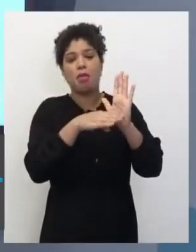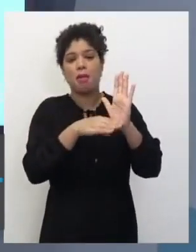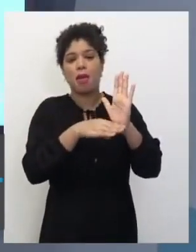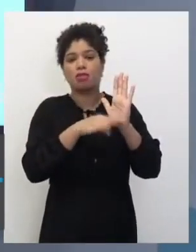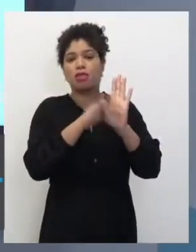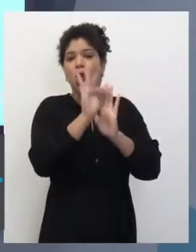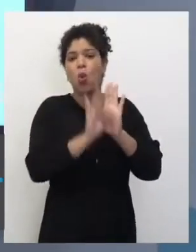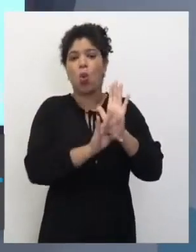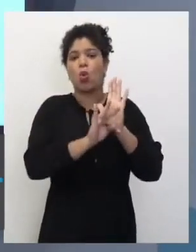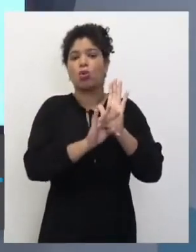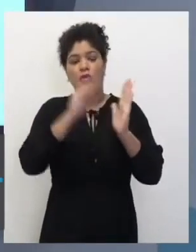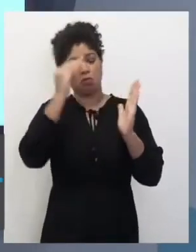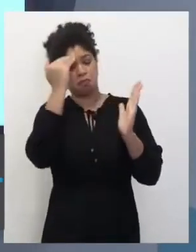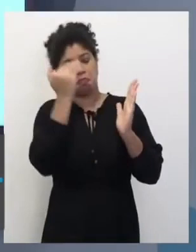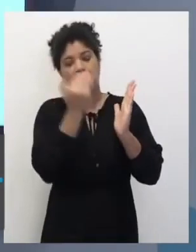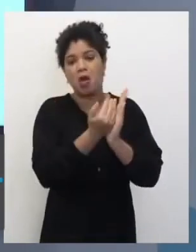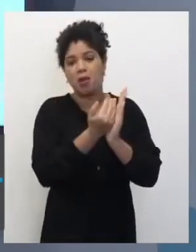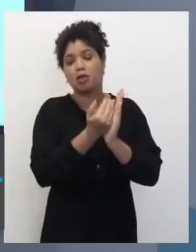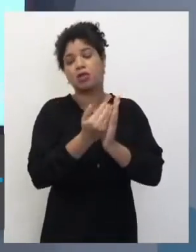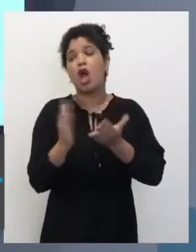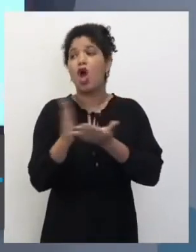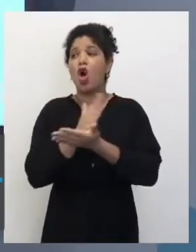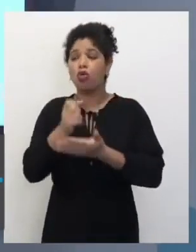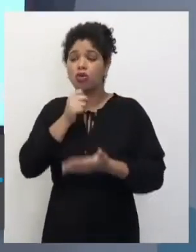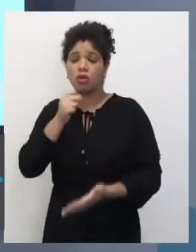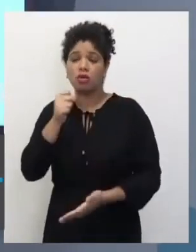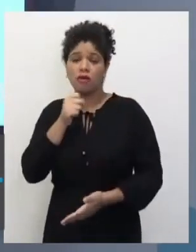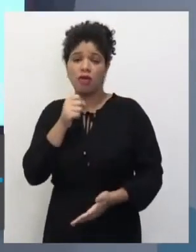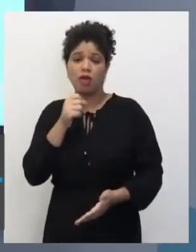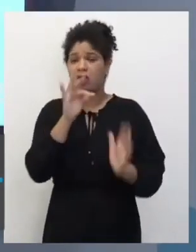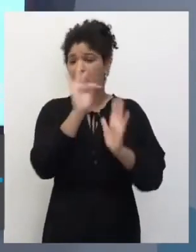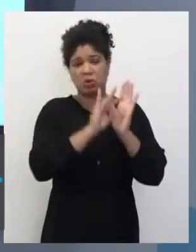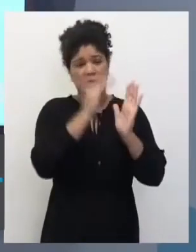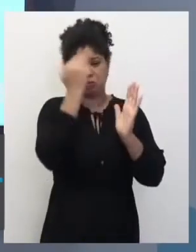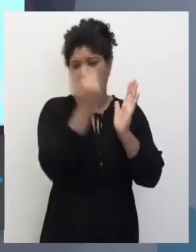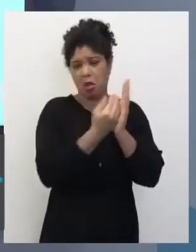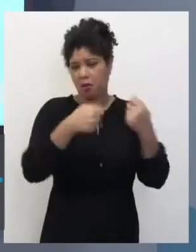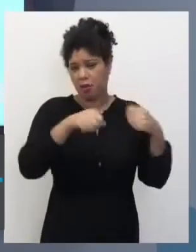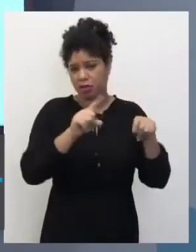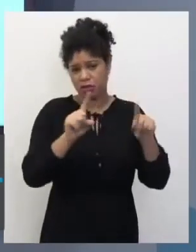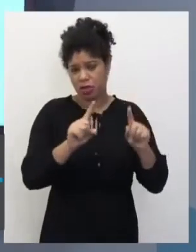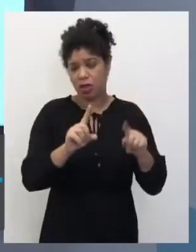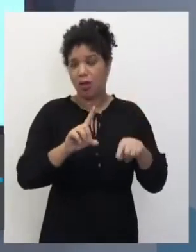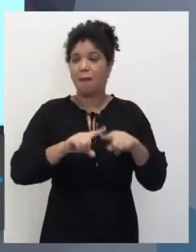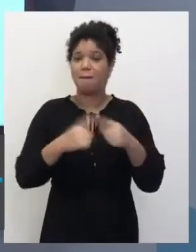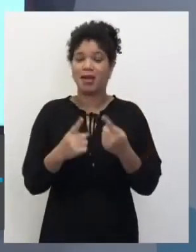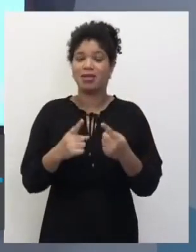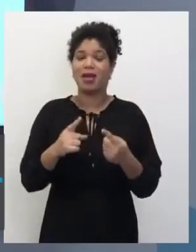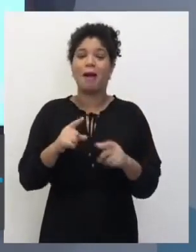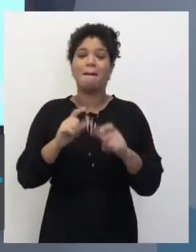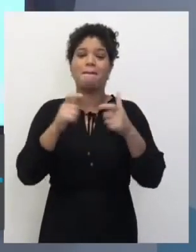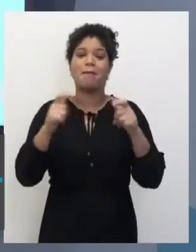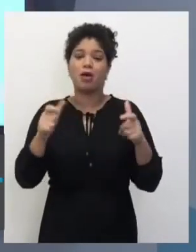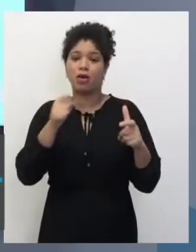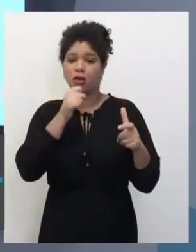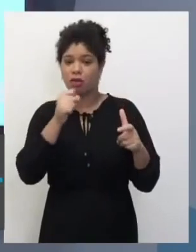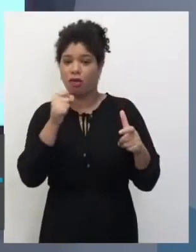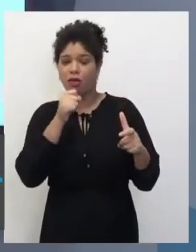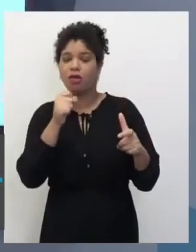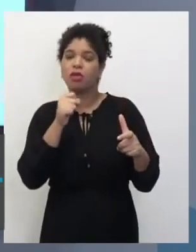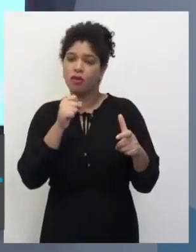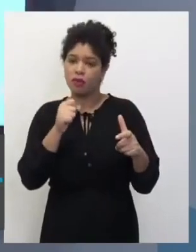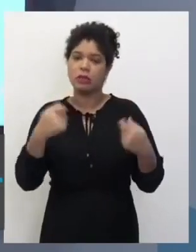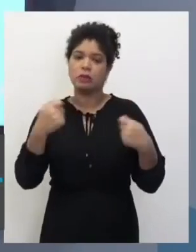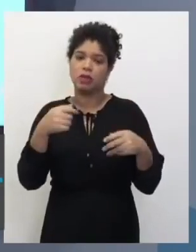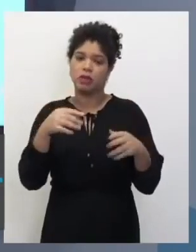Tem entrevistas que elas já são mais abertas, que a pessoa já vão ali, conforme o entrevistado fala algo, a pessoa vai